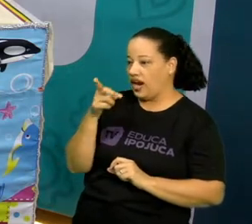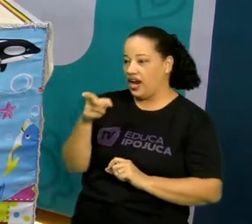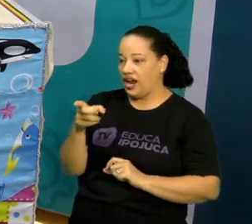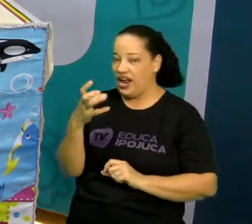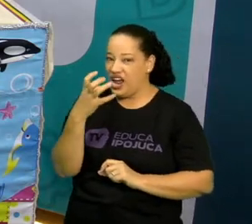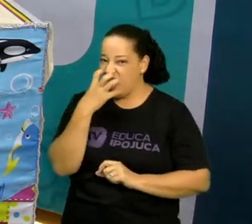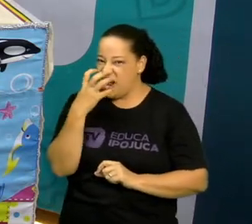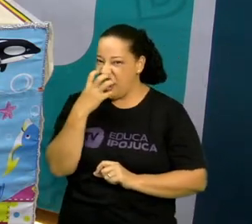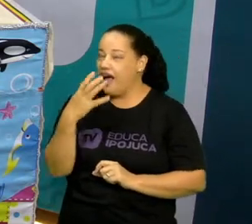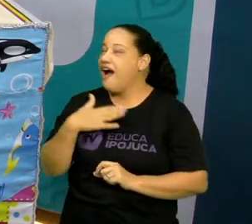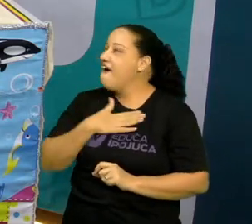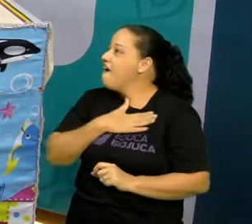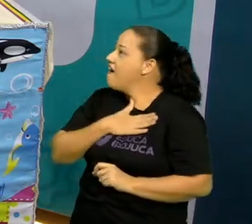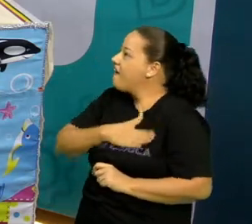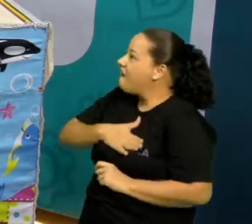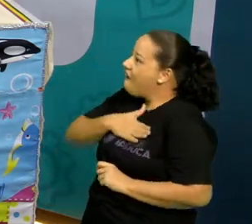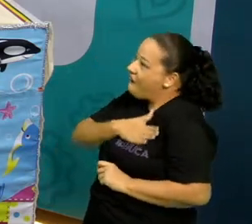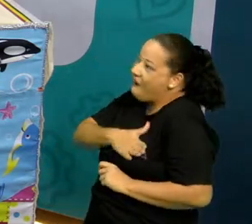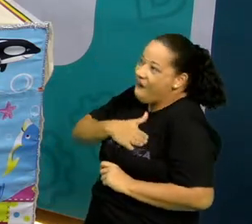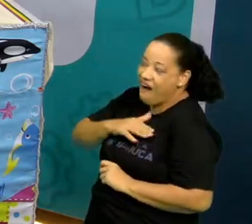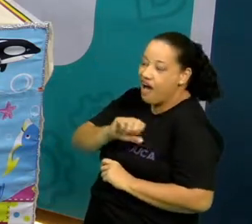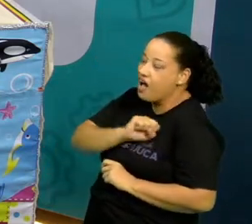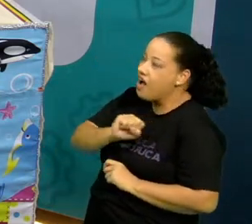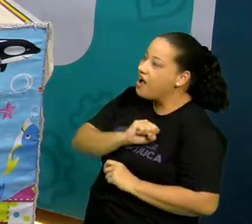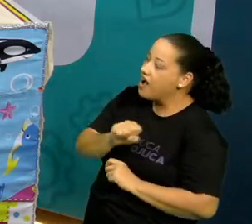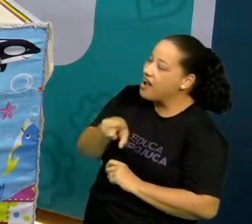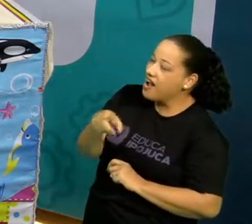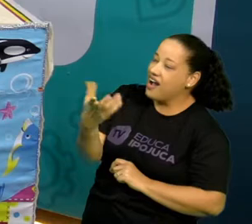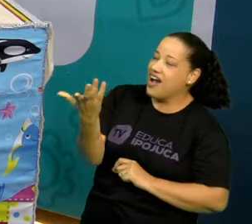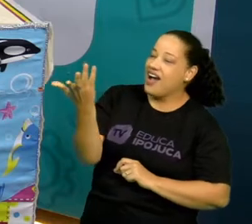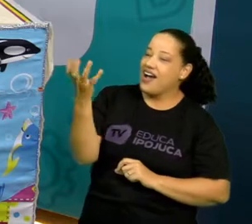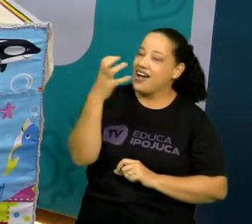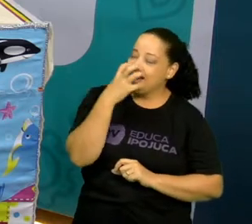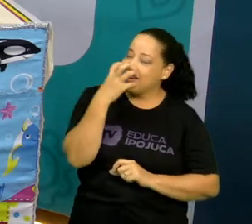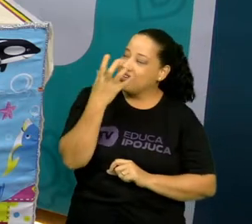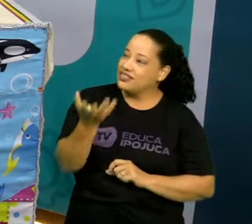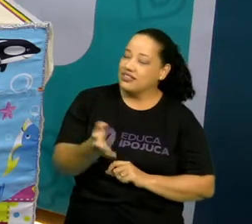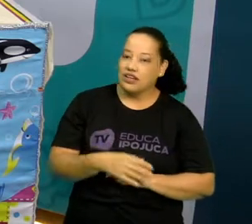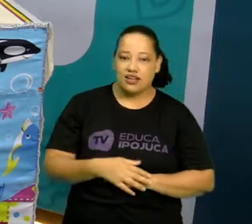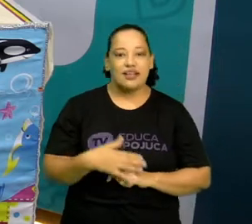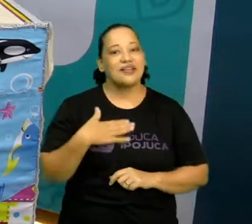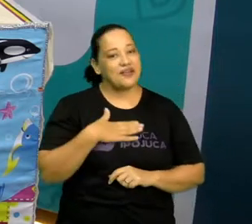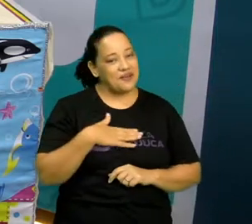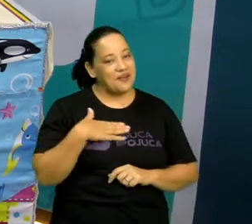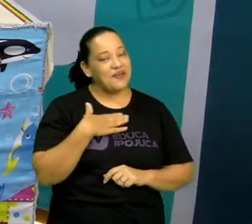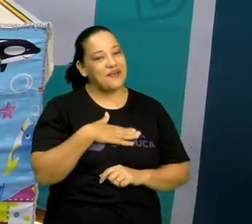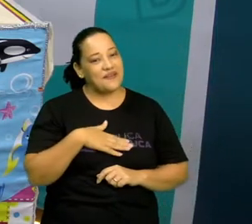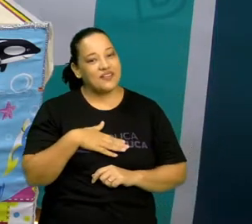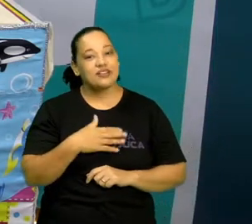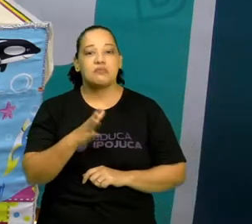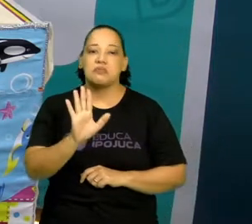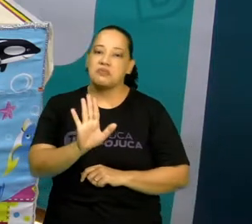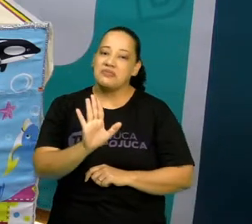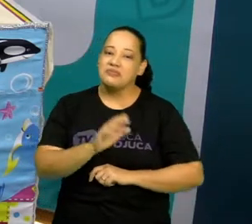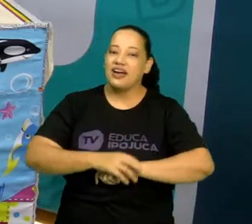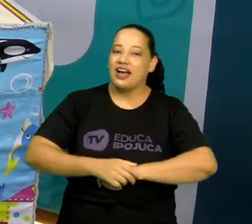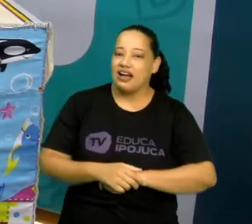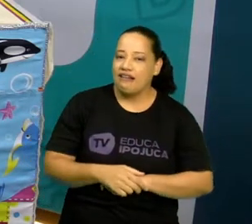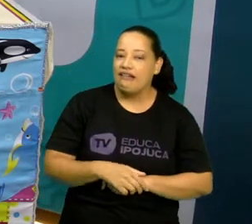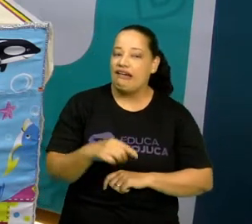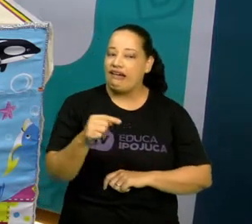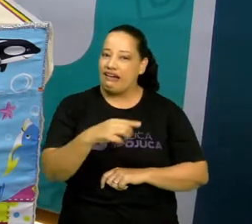eu adoro cachorro. Tia Lê também gosta do cachorro. Mas será que a dona Baratinha vai gostar do cachorro,